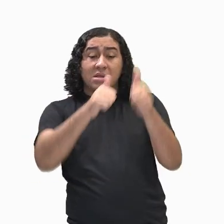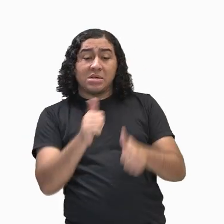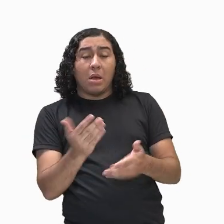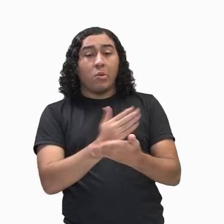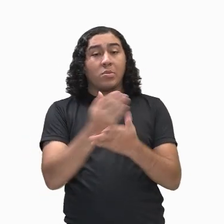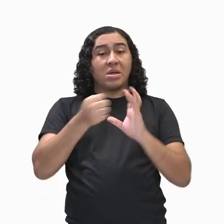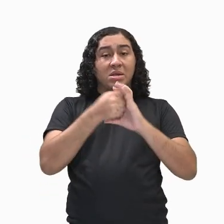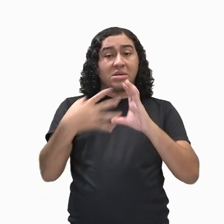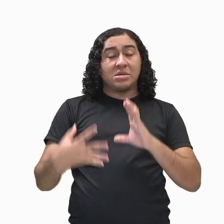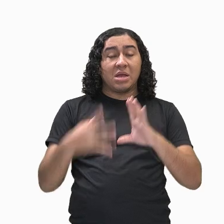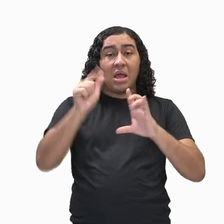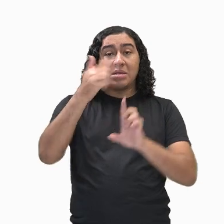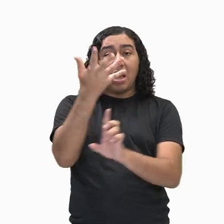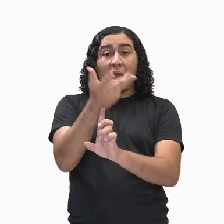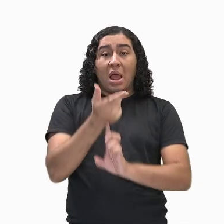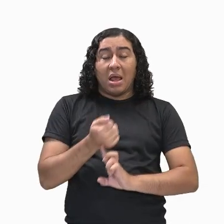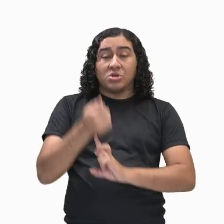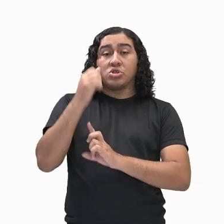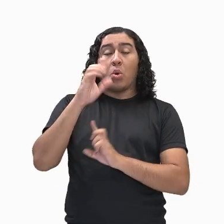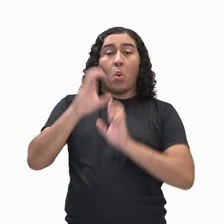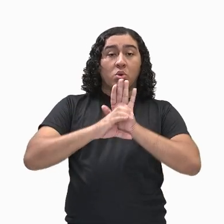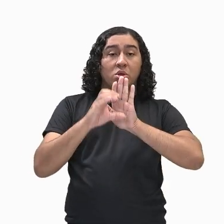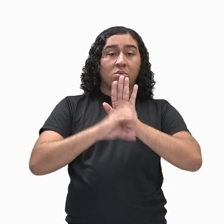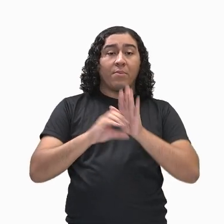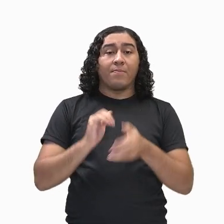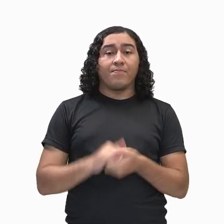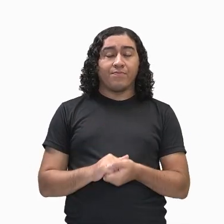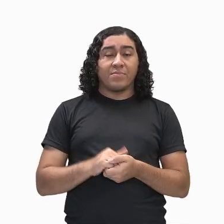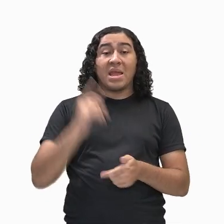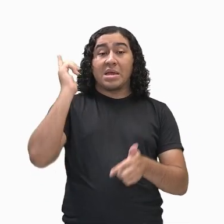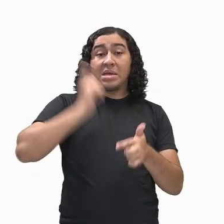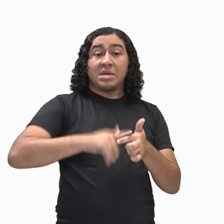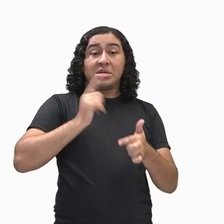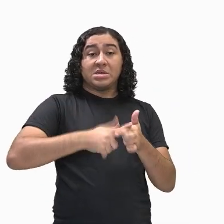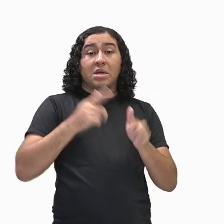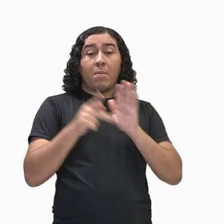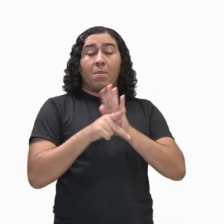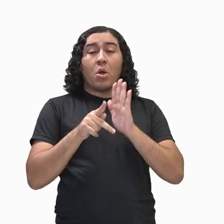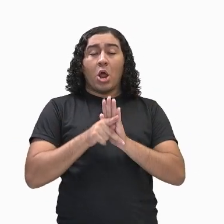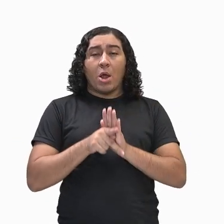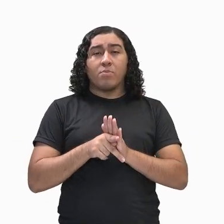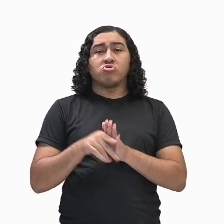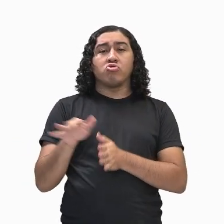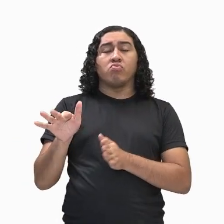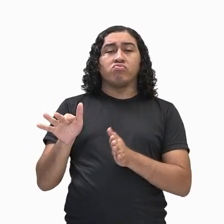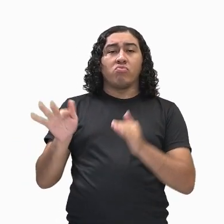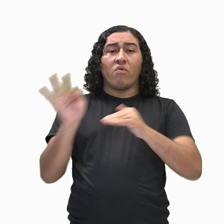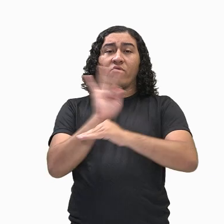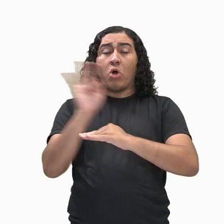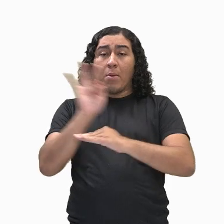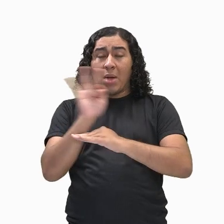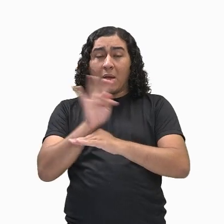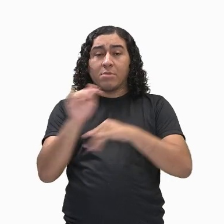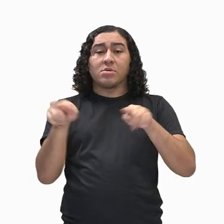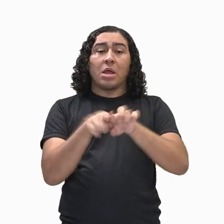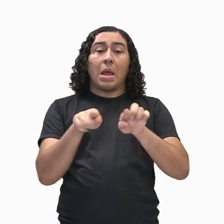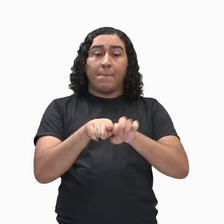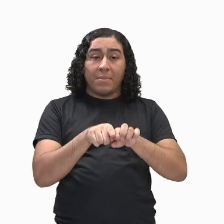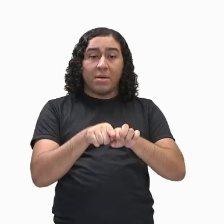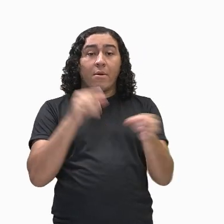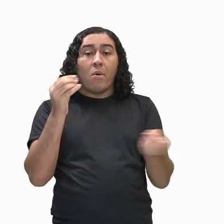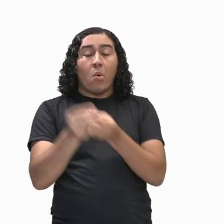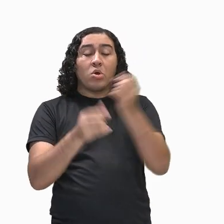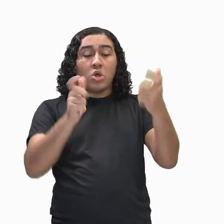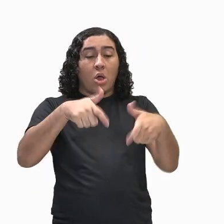características dessa arte conceitual. A crítica ao formalismo e ao mercado da arte. Eles